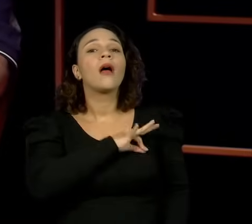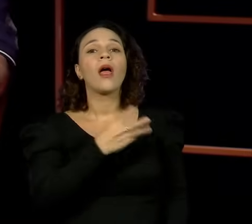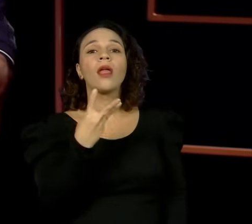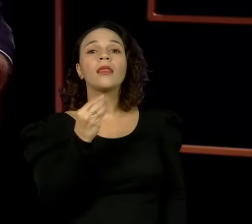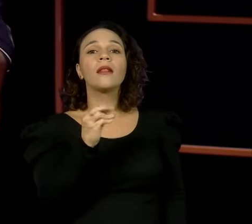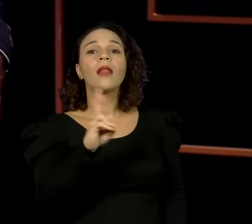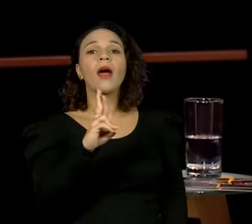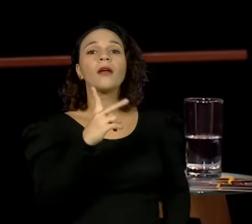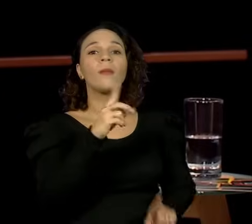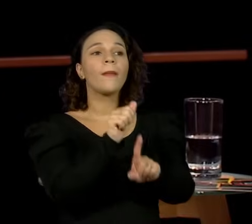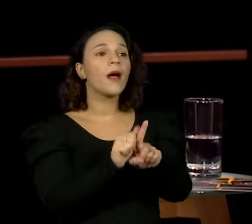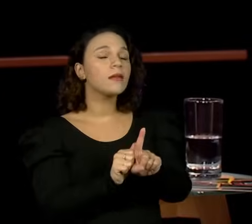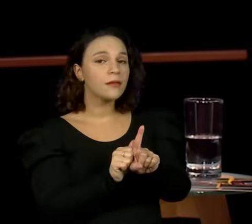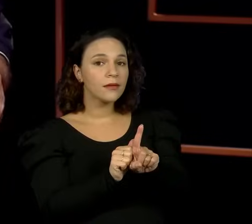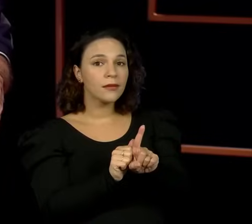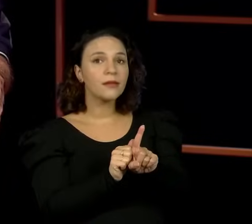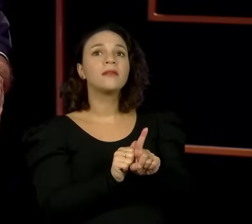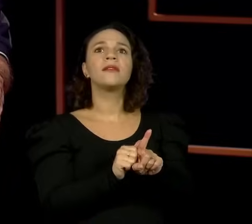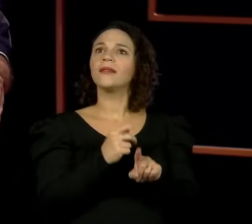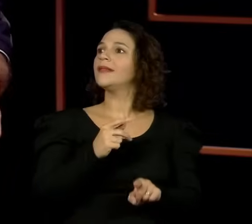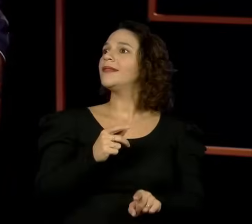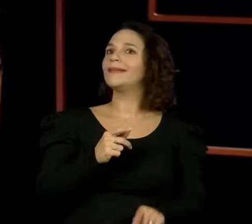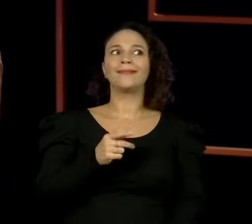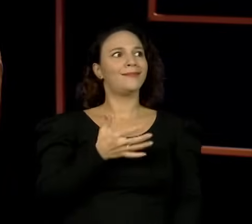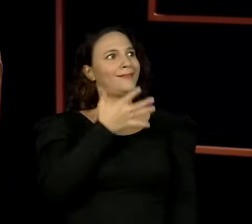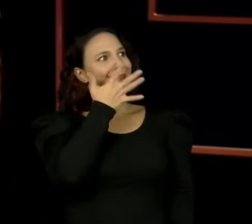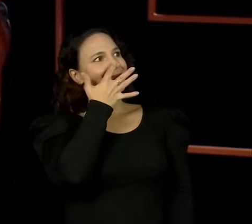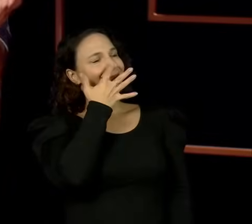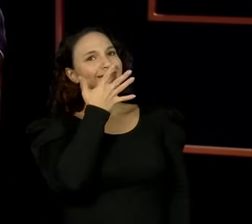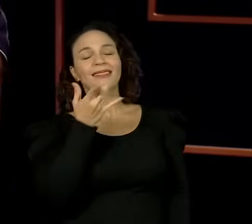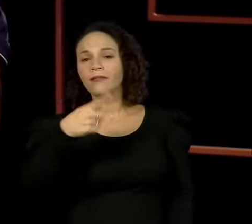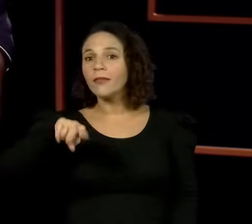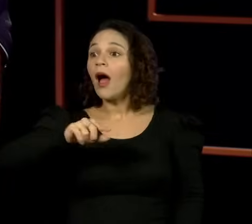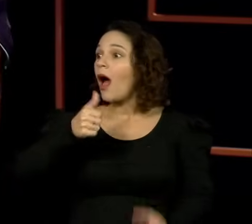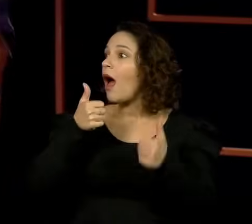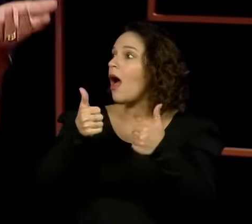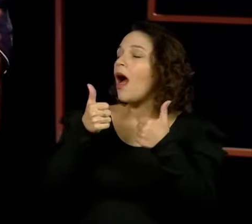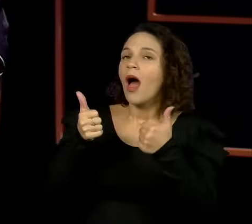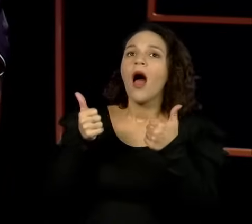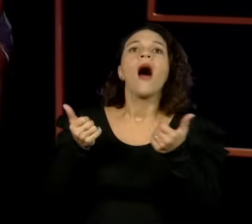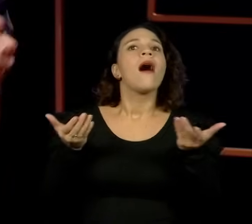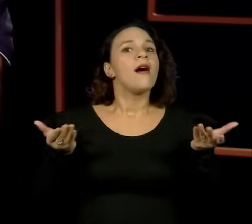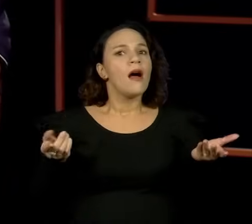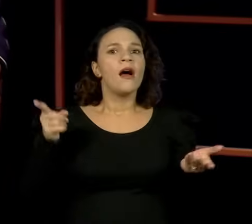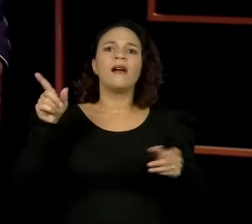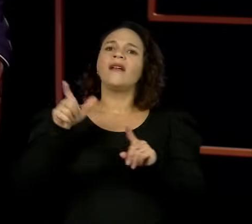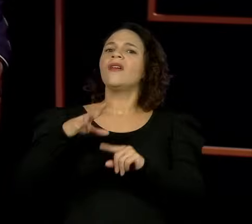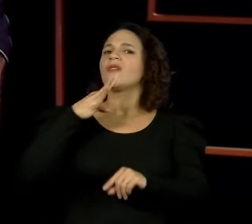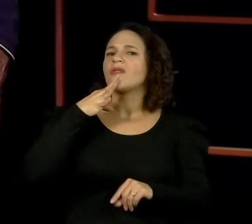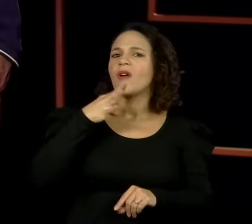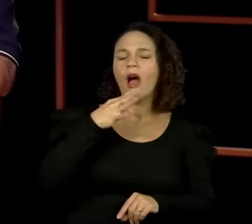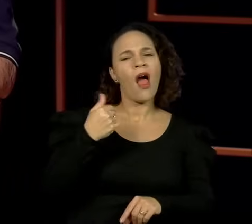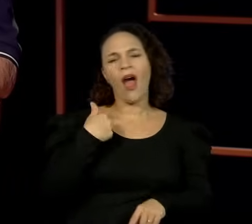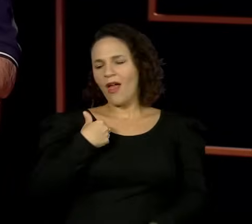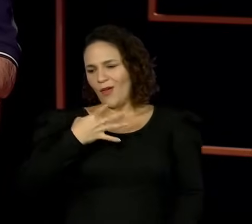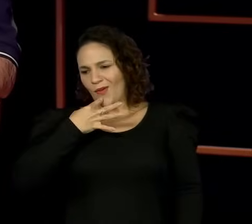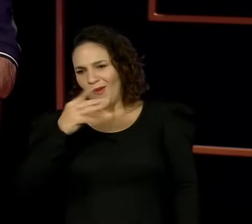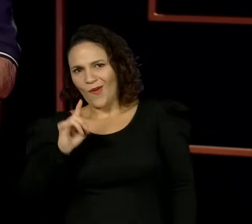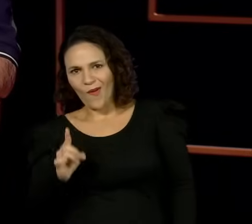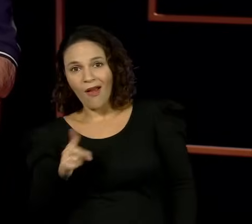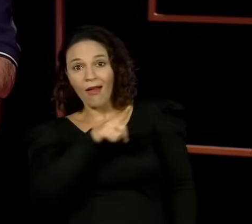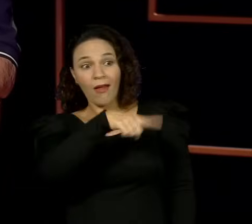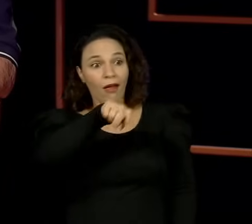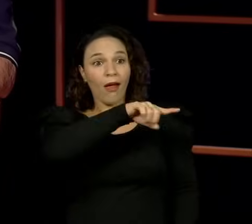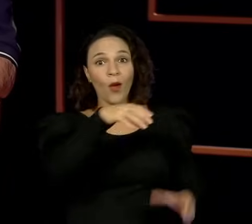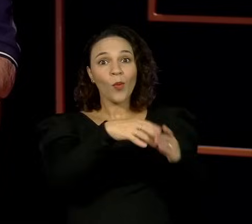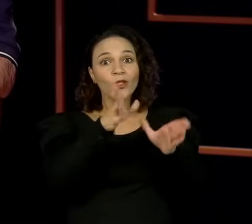mês, que é o Milton Gonçalves. Porém, eles ficaram loucos, eles ficaram de teatro, conheciam tudo, eu não conhecia nada. E